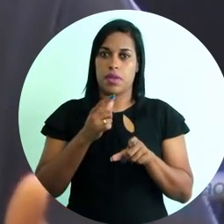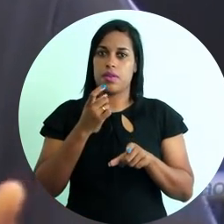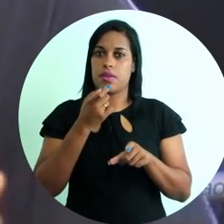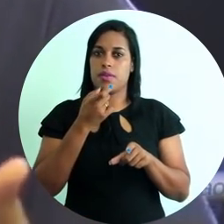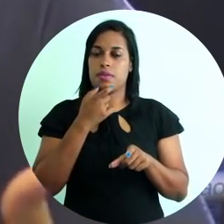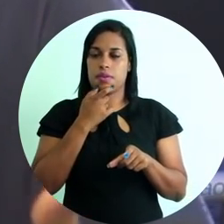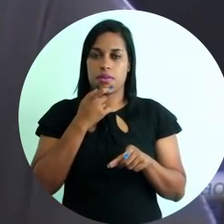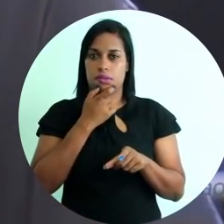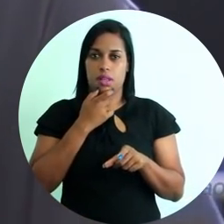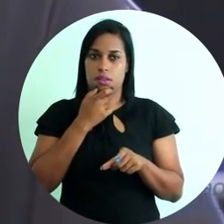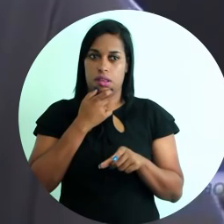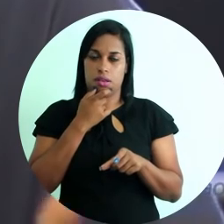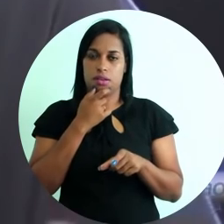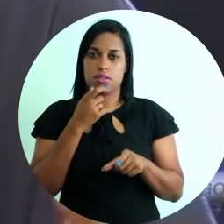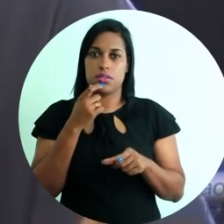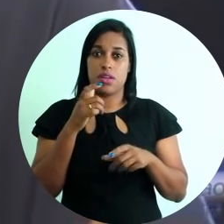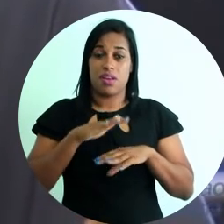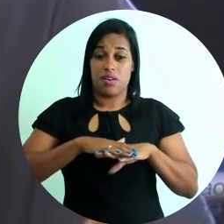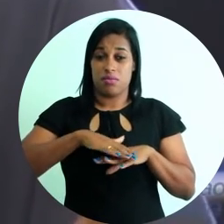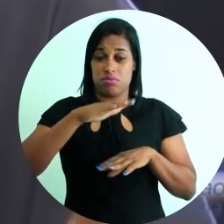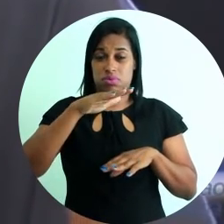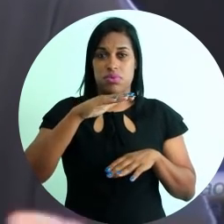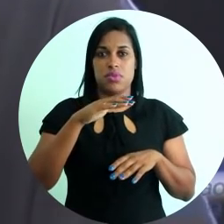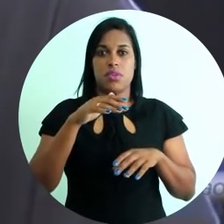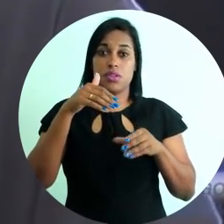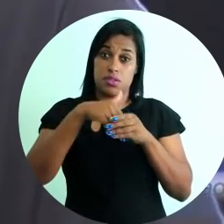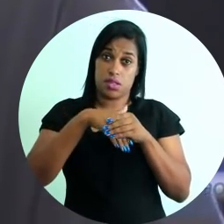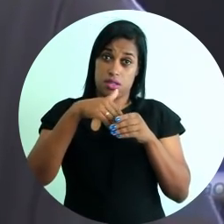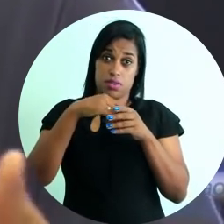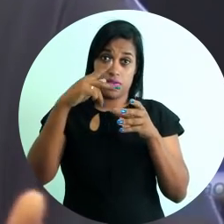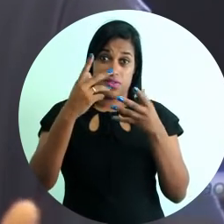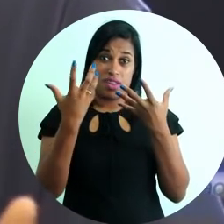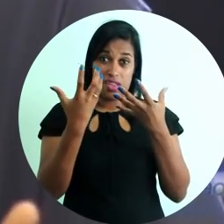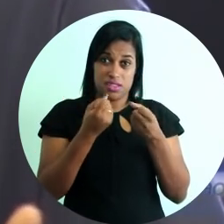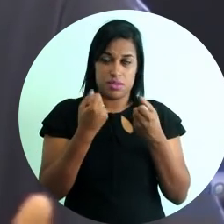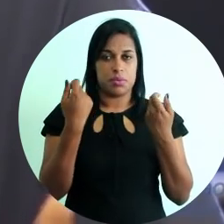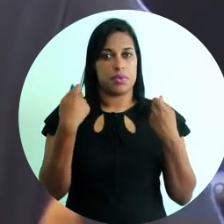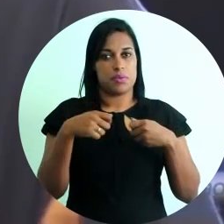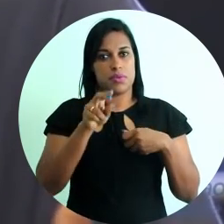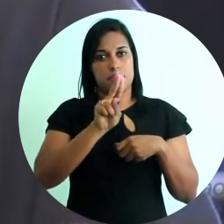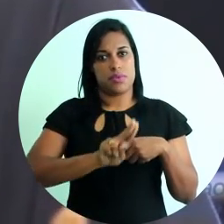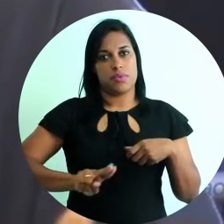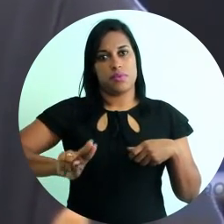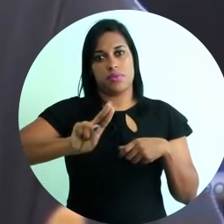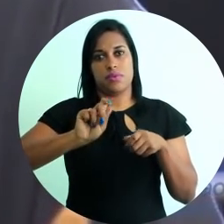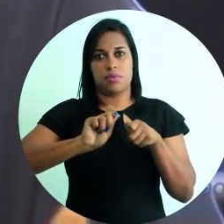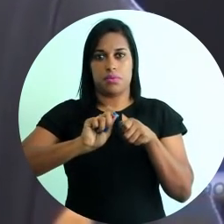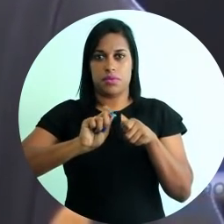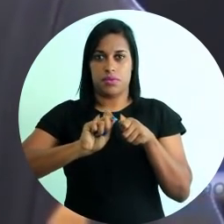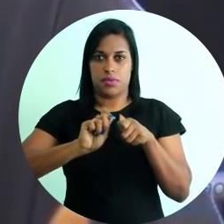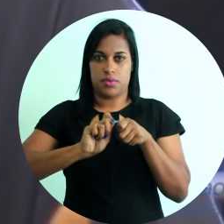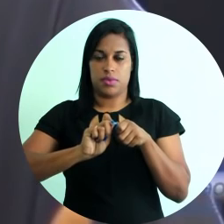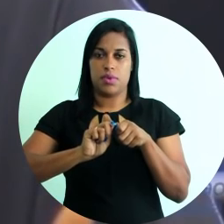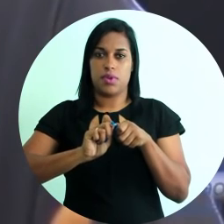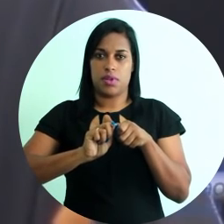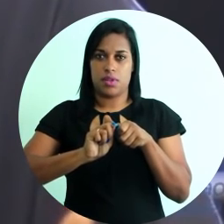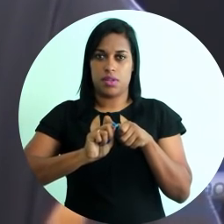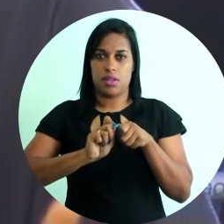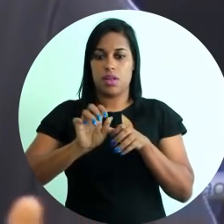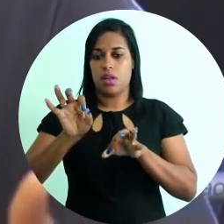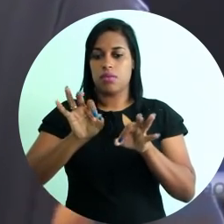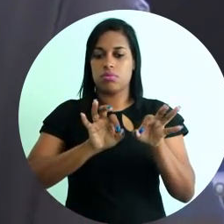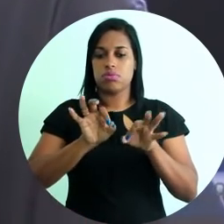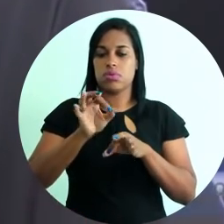inglês. A maioria dos arquivos que você vai receber, ou que você deve usar para fazer manipulação